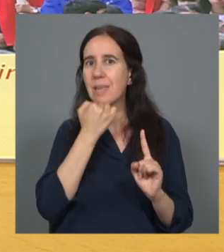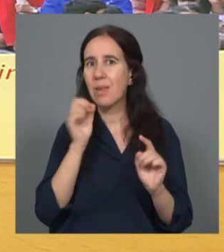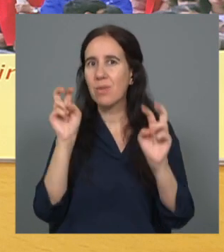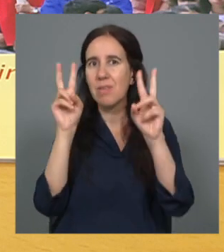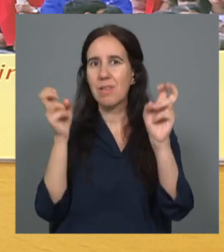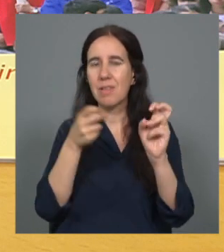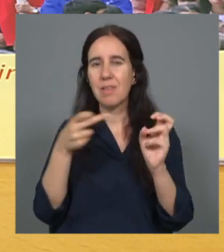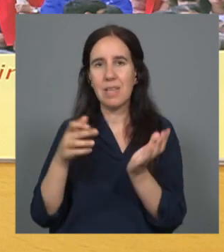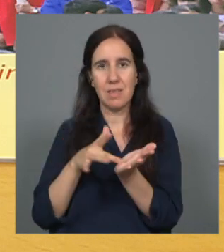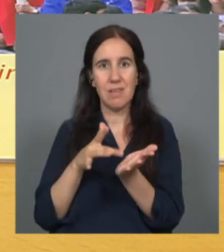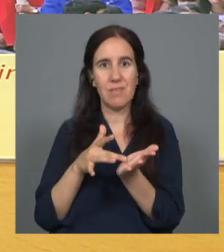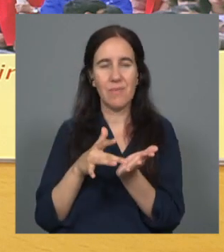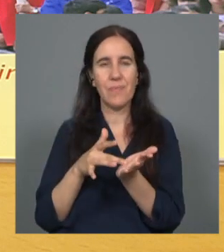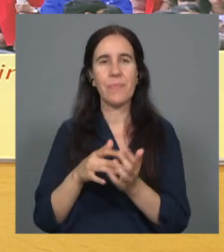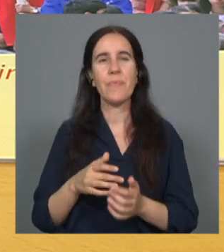livro.